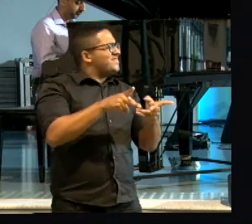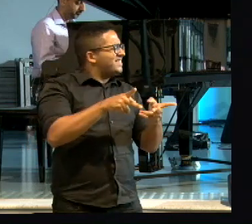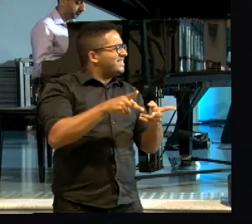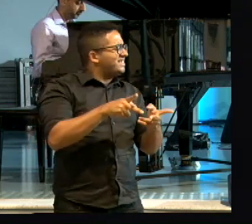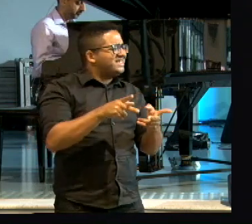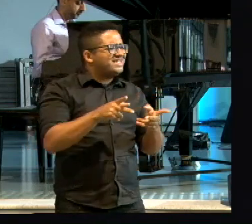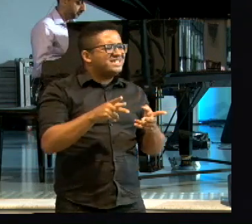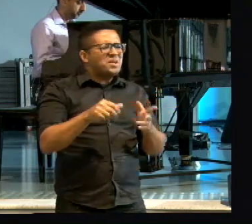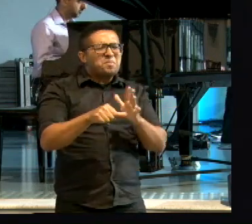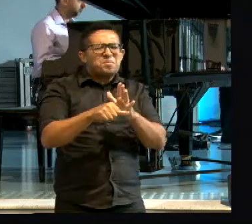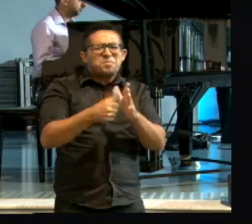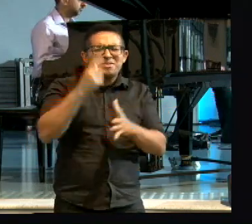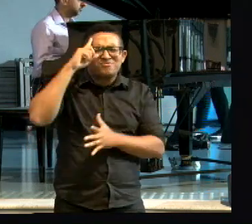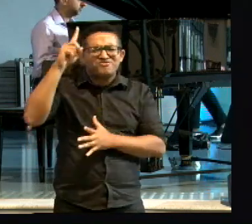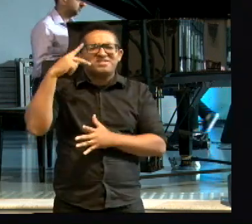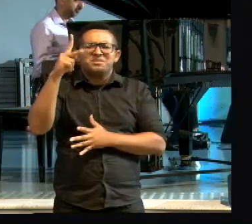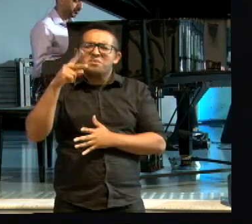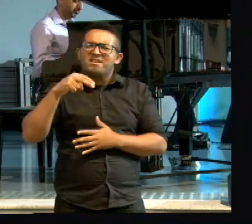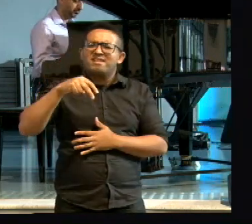da caminhada.